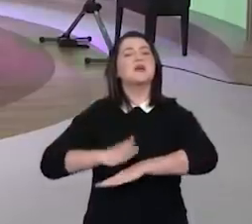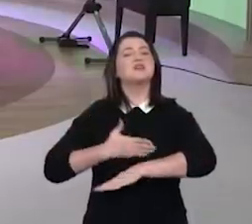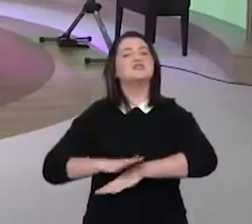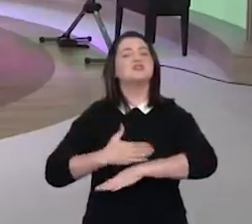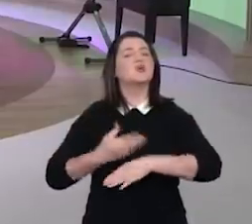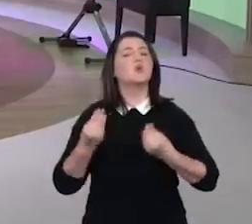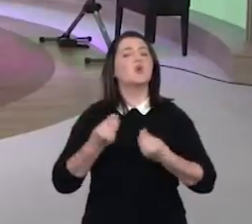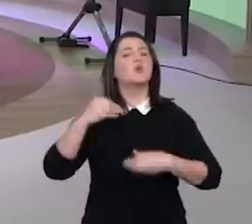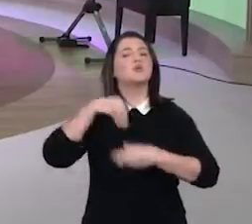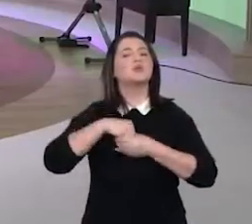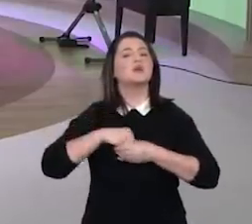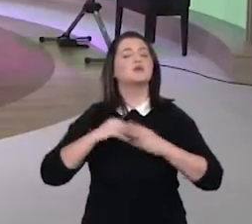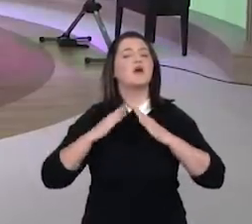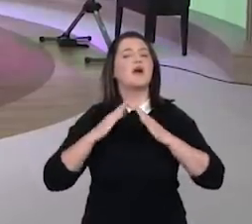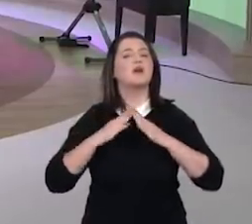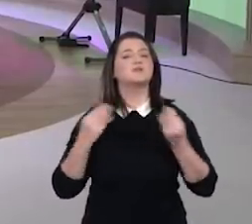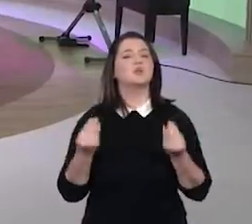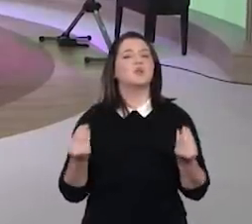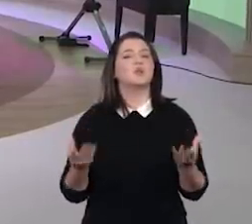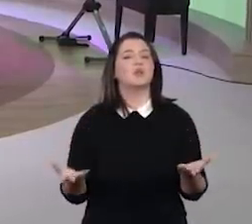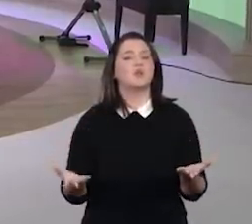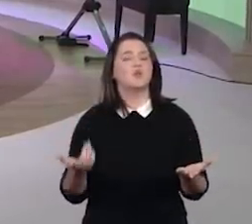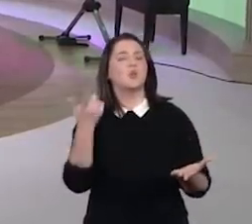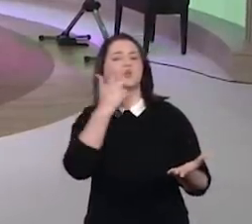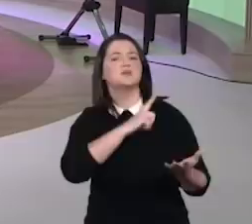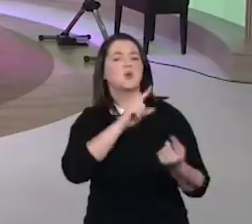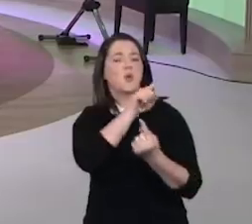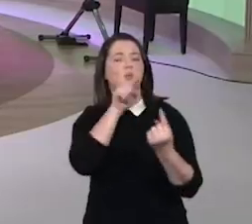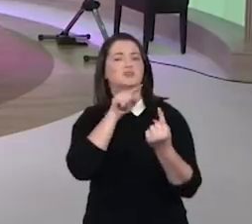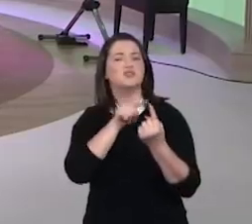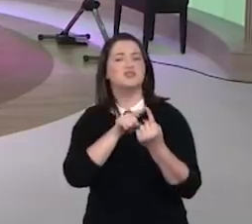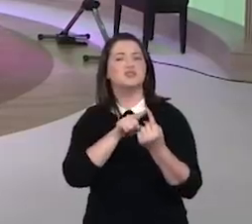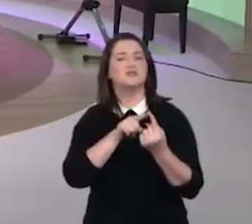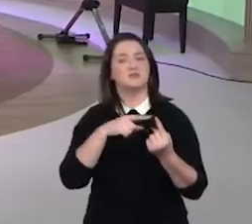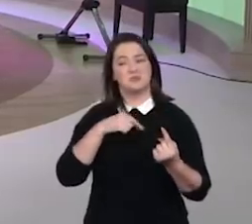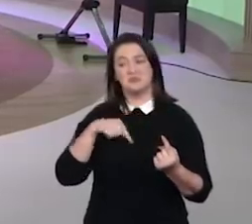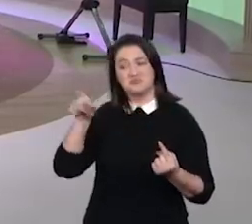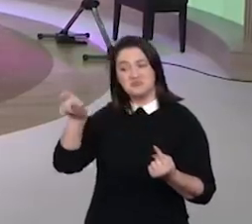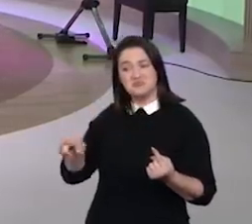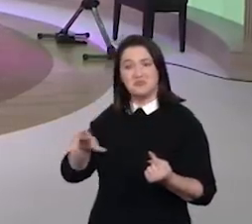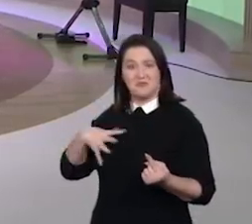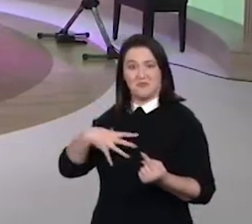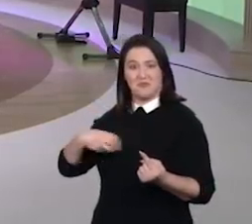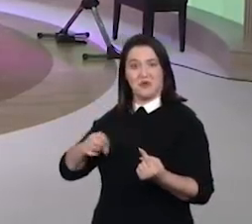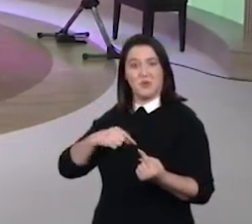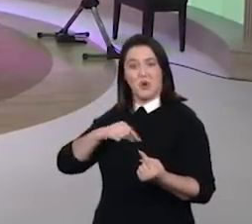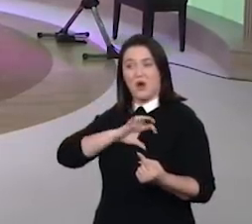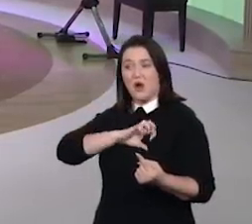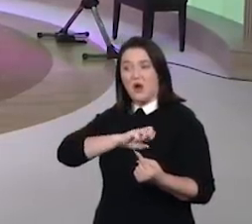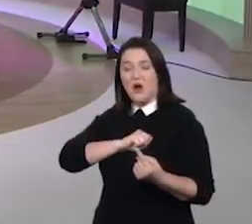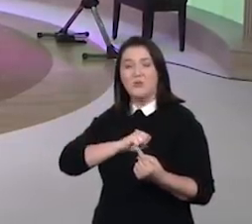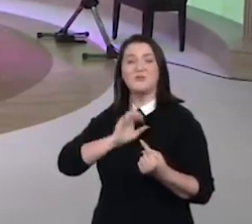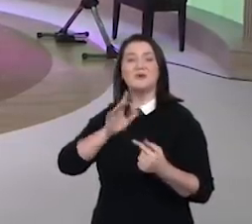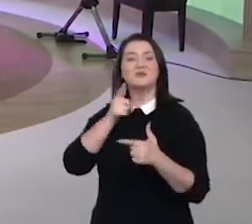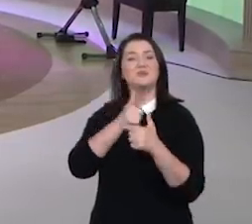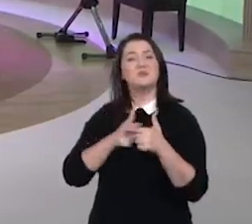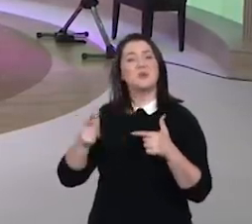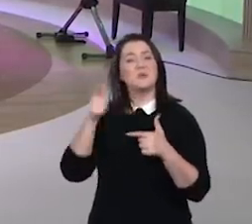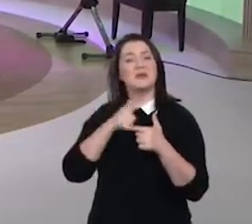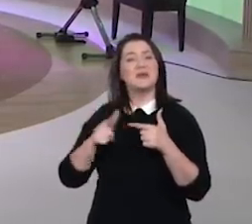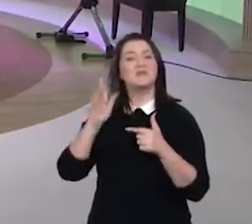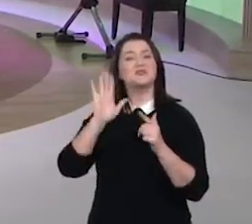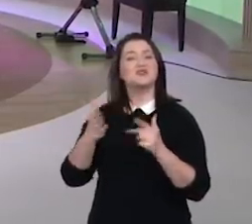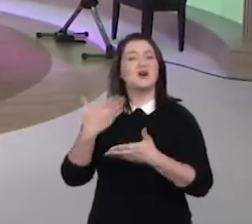Como é possível alcançar estes objetivos, já que amamos os nossos filhos, sendo que o problema é muito